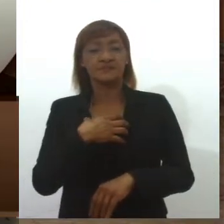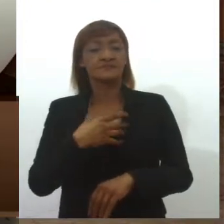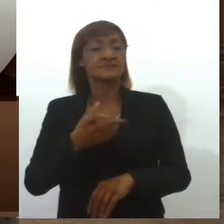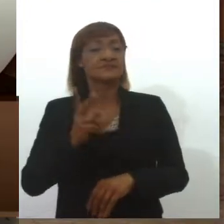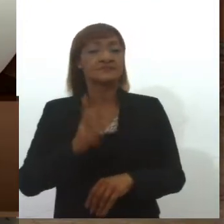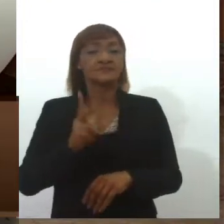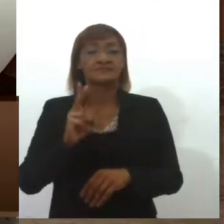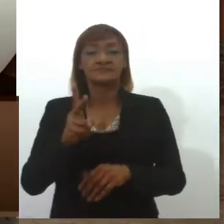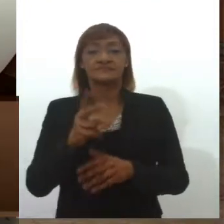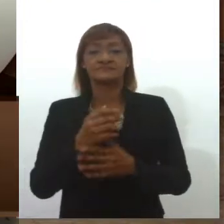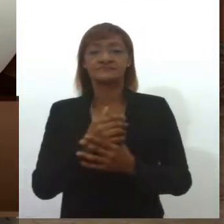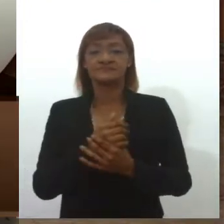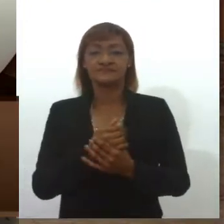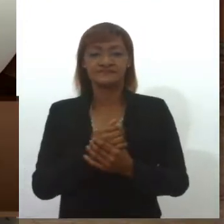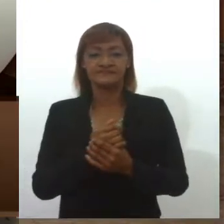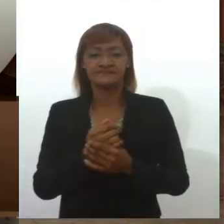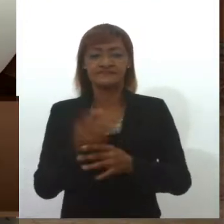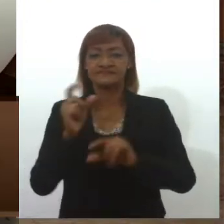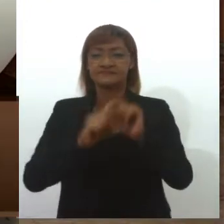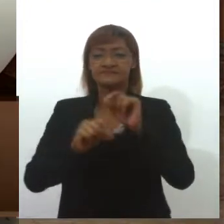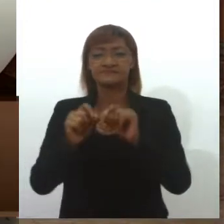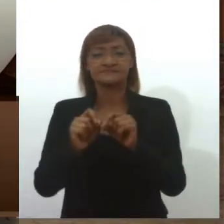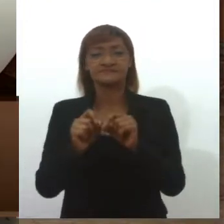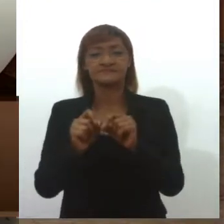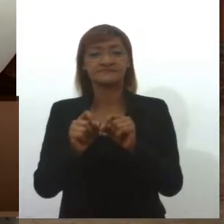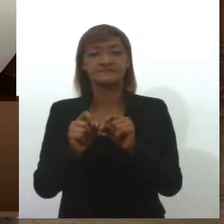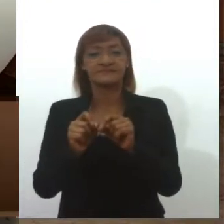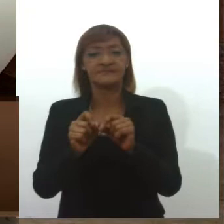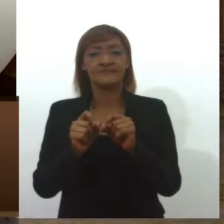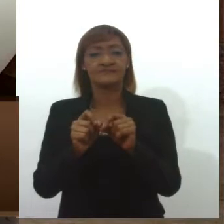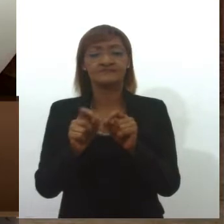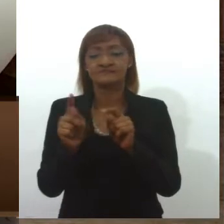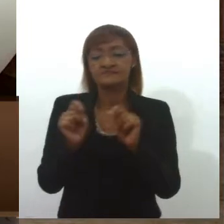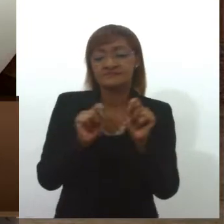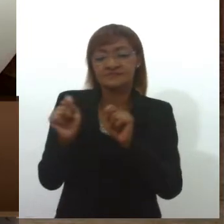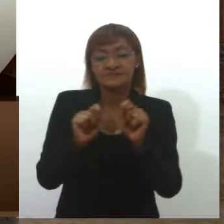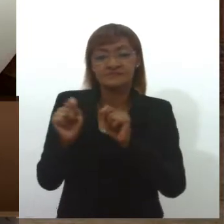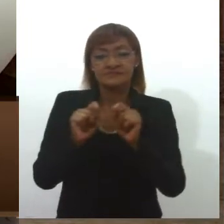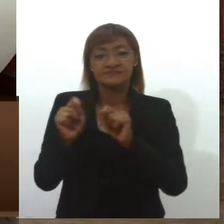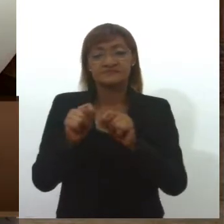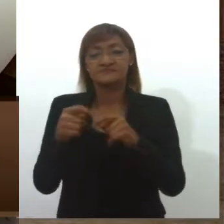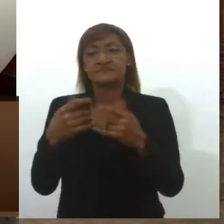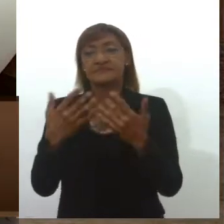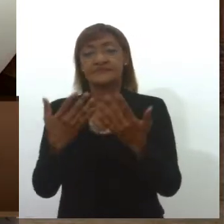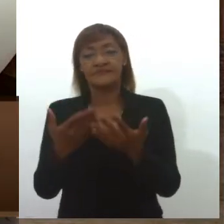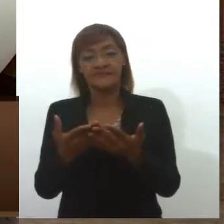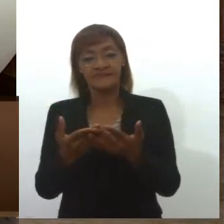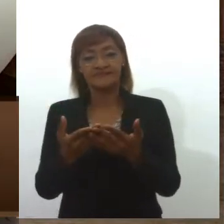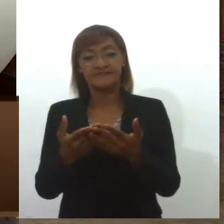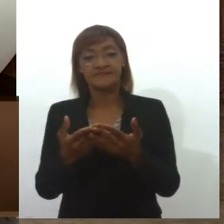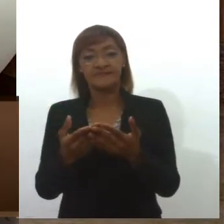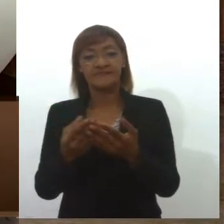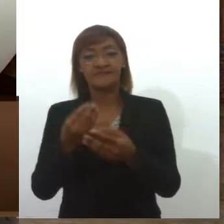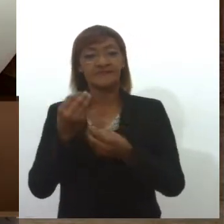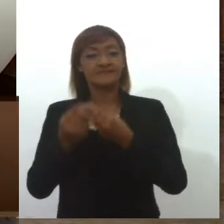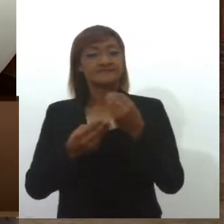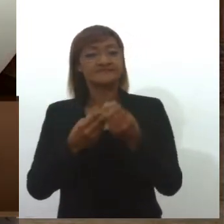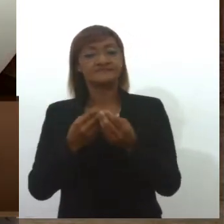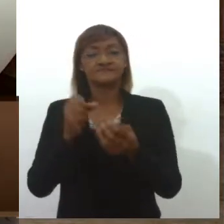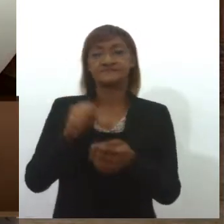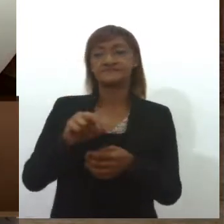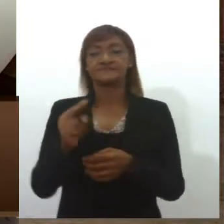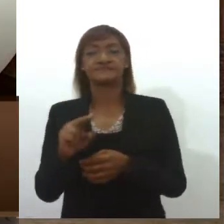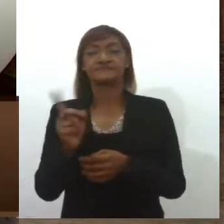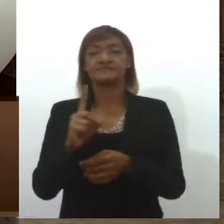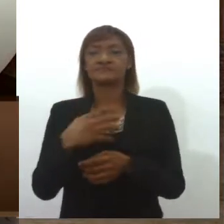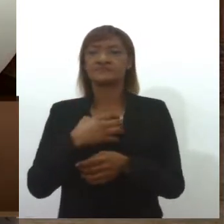caixinha apertada, que alguém está sempre pronto para apertar mais um pouquinho, independente da conta chegar para ele num tom mais elevado ou não. Essa é a